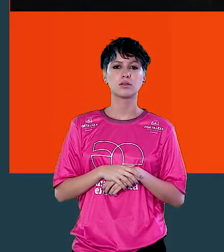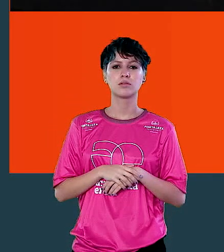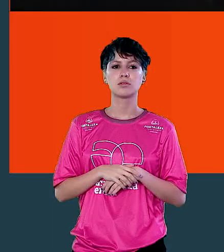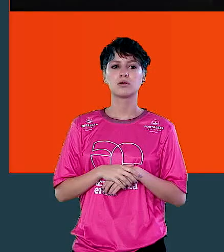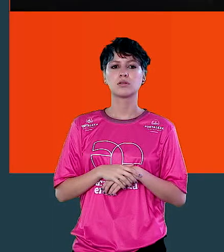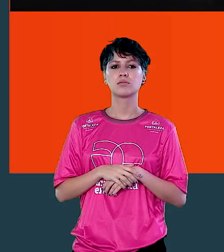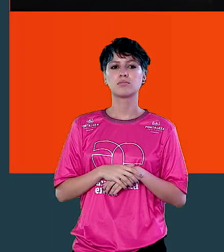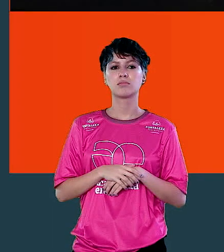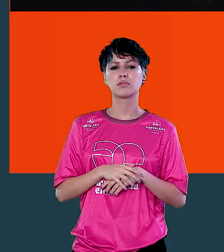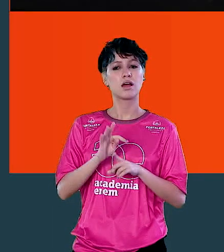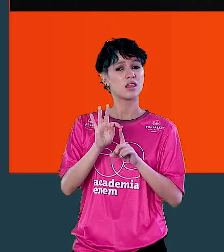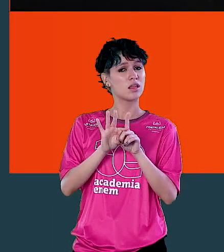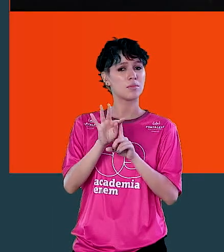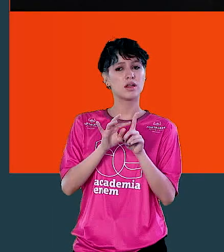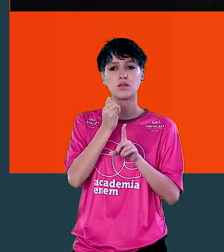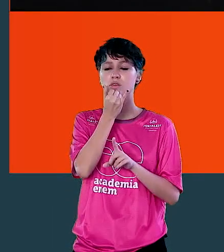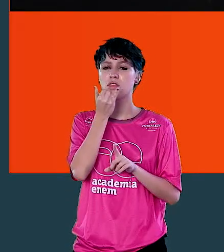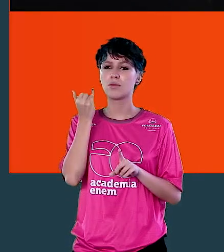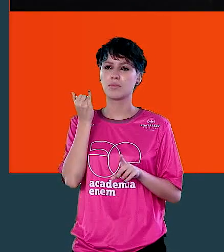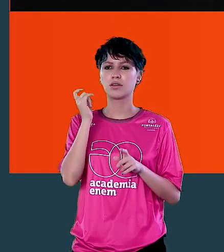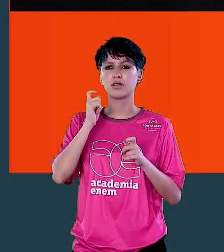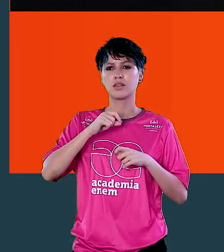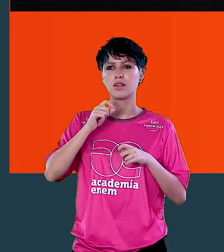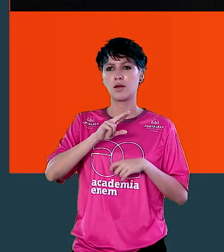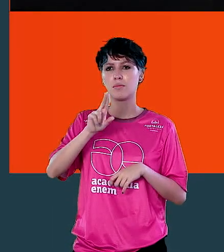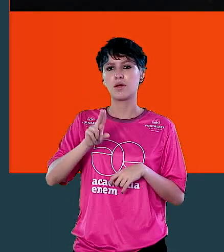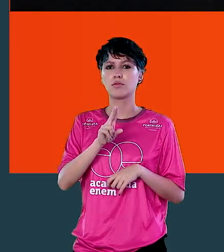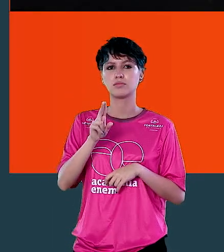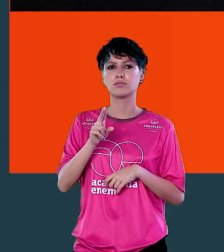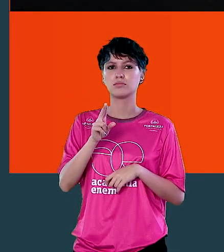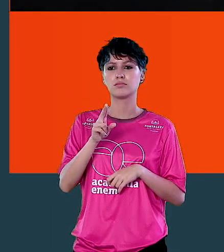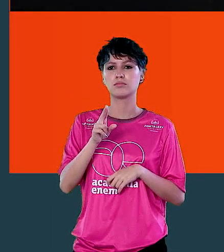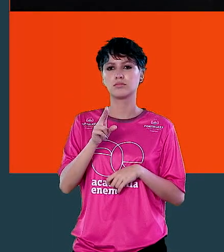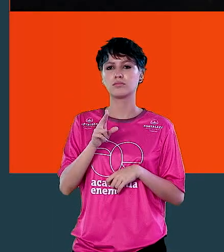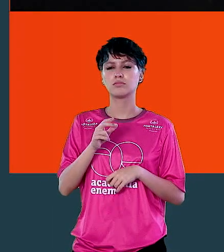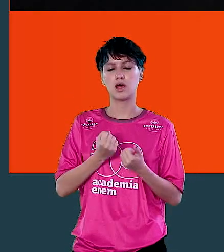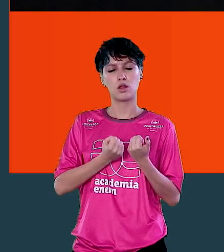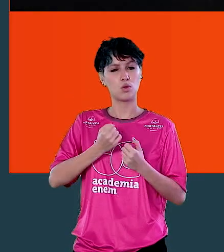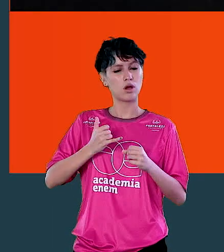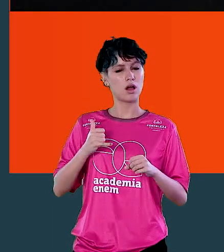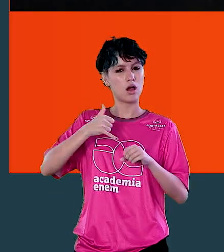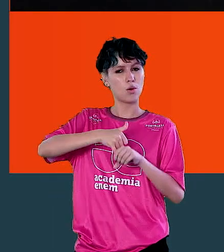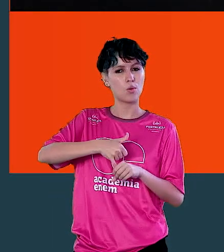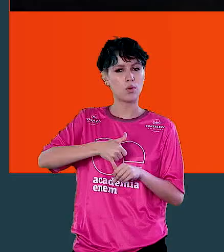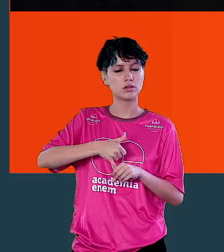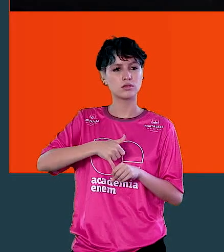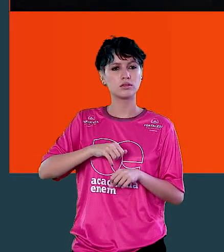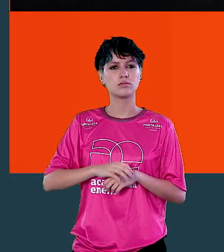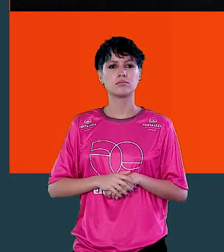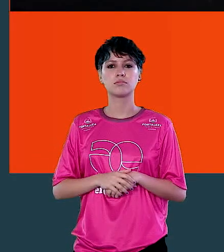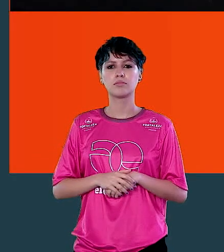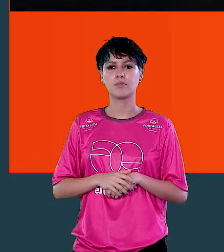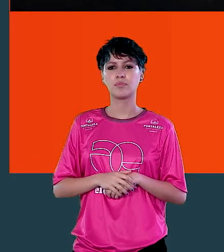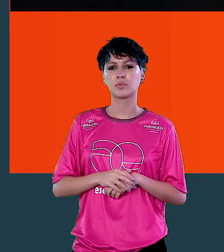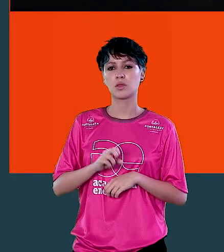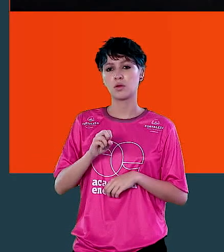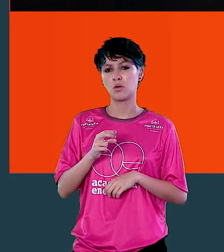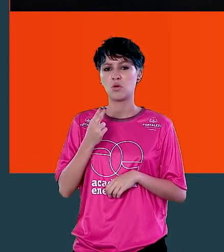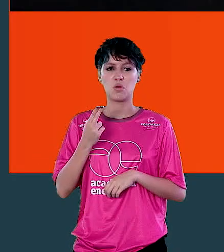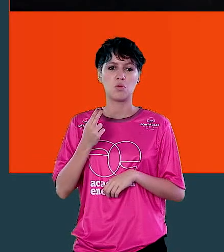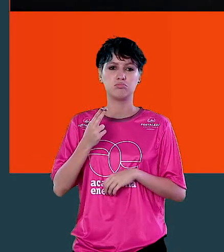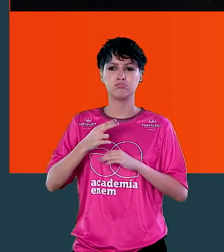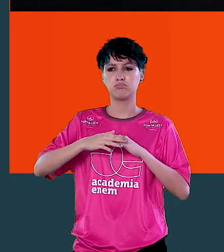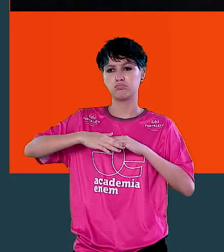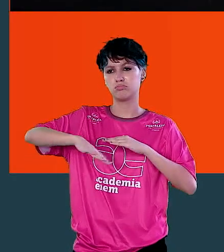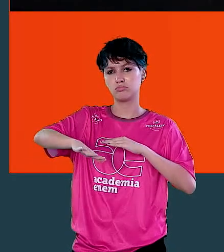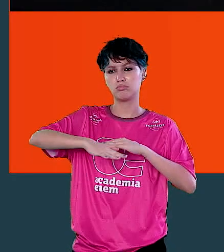querosene, óleo diesel, óleo lubrificante e o resíduo. Vamos lá, asfalto, tá? Qual o estado de agregação